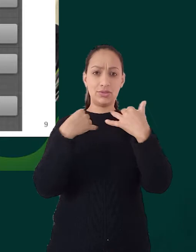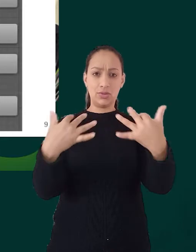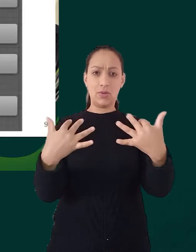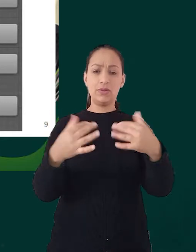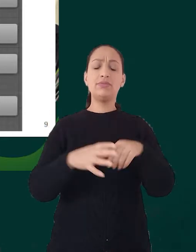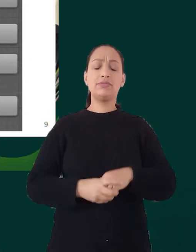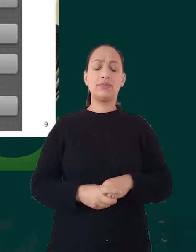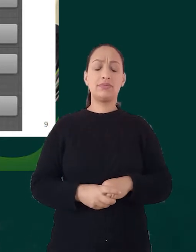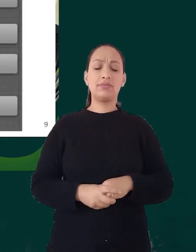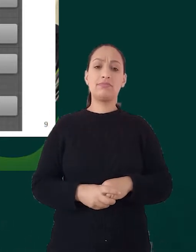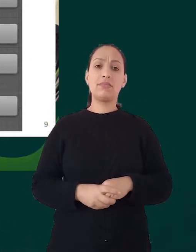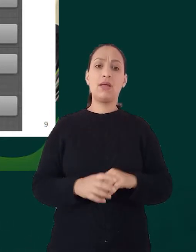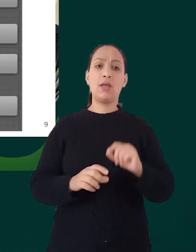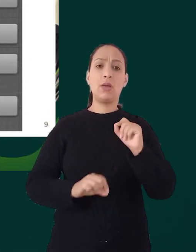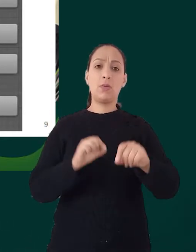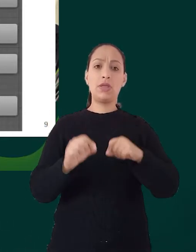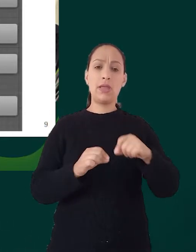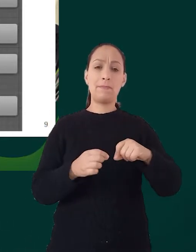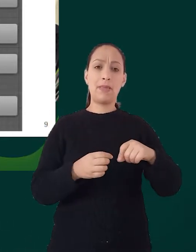frequência por